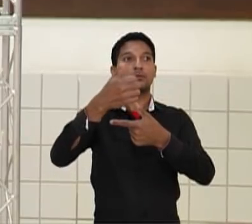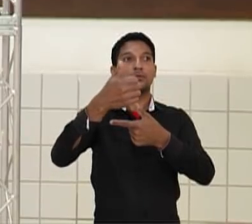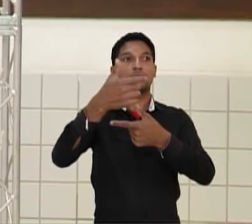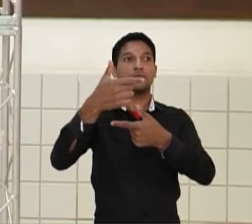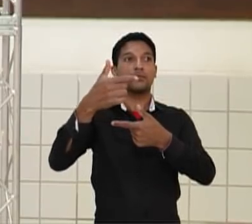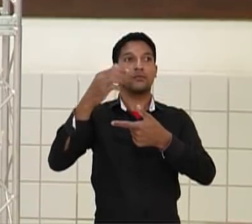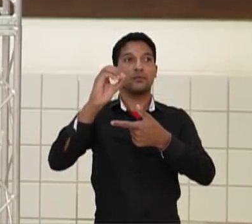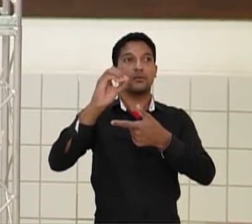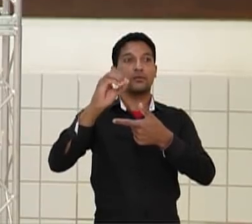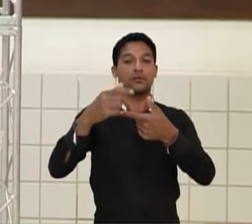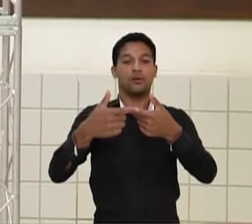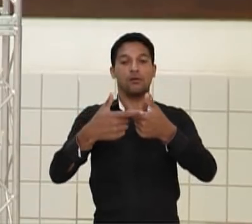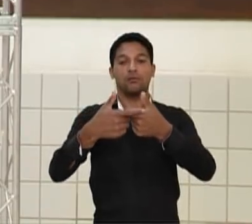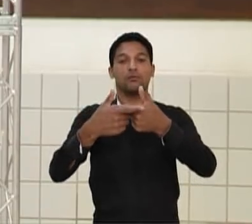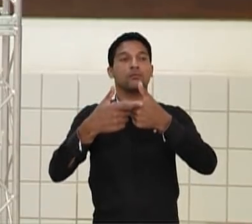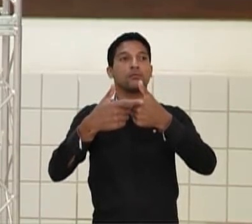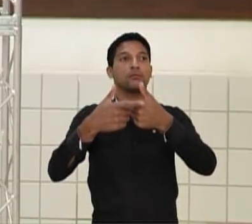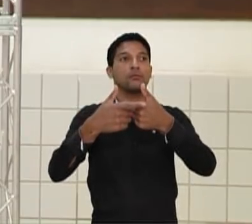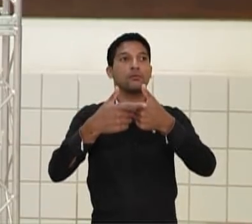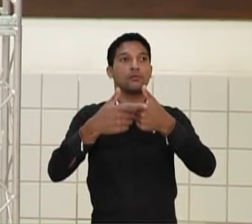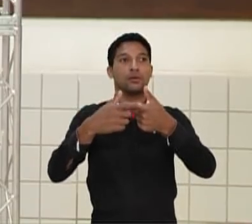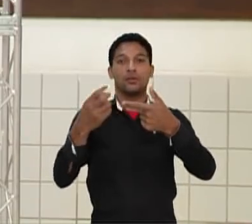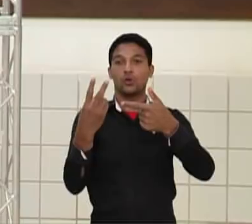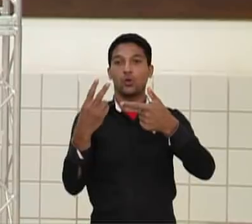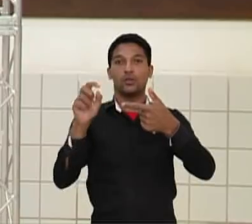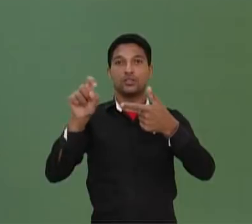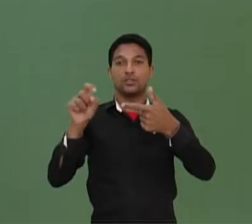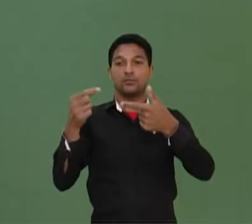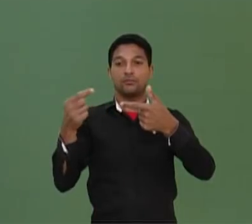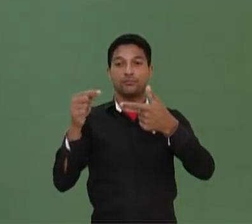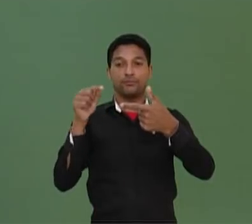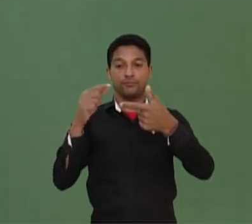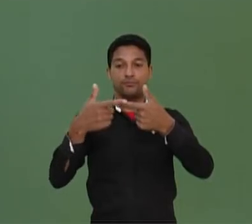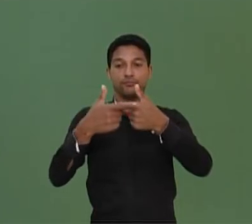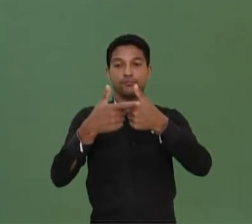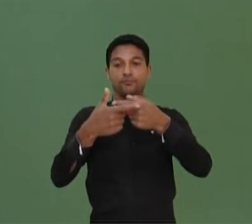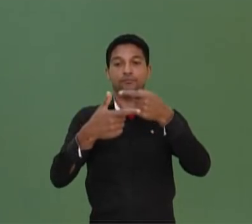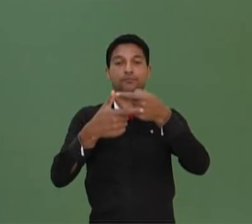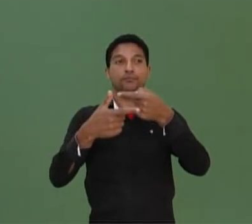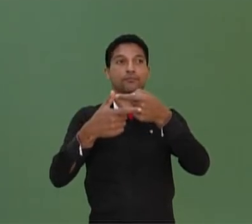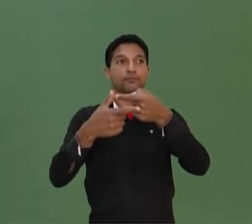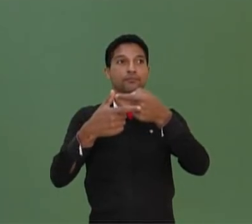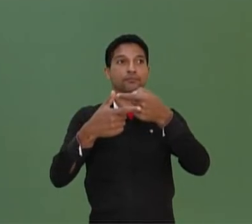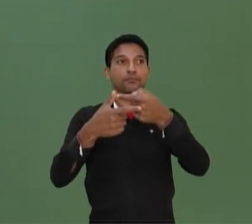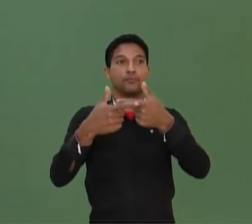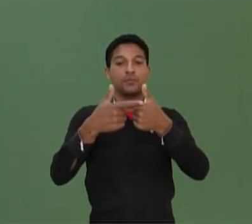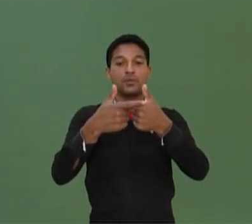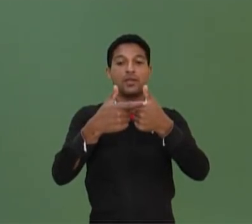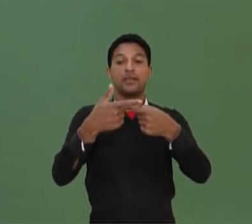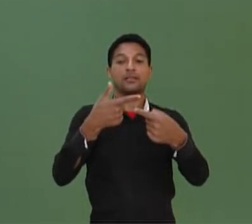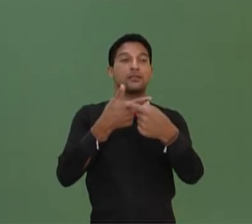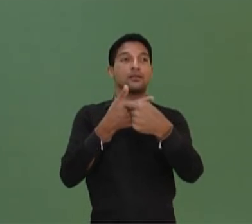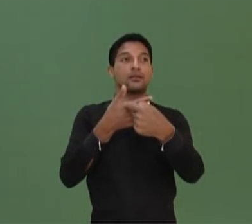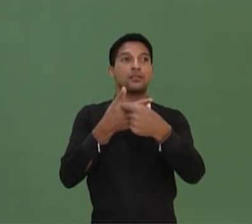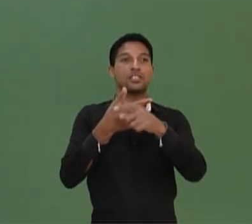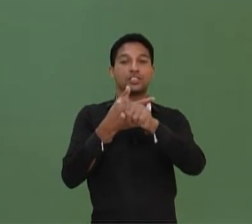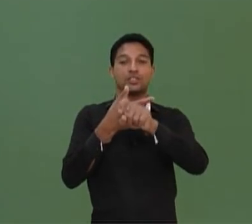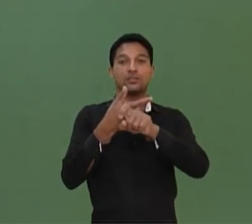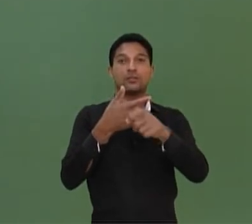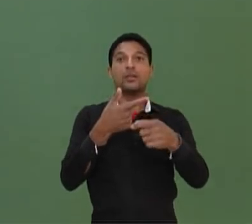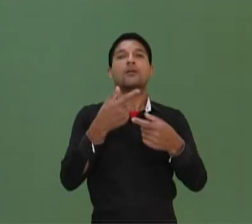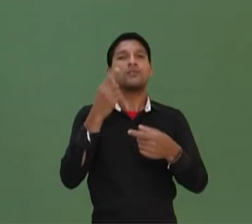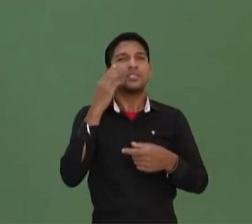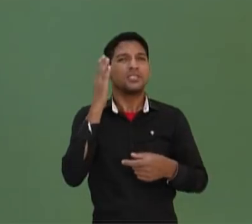esse aqui mede x. O único fato que você tem a respeito desses ângulos é que a soma dos quatro